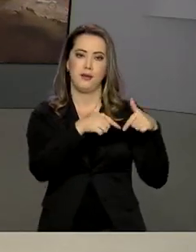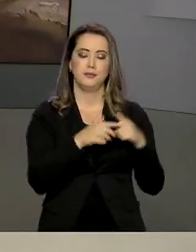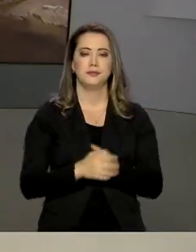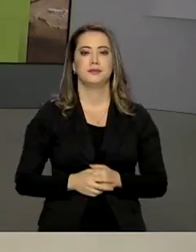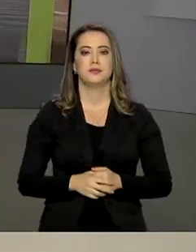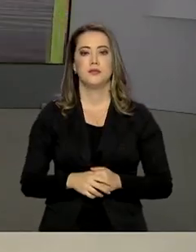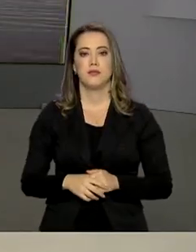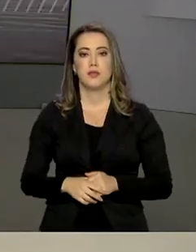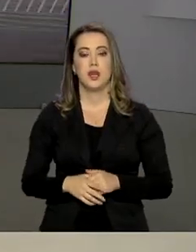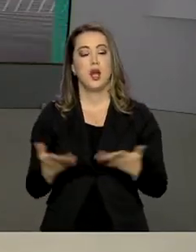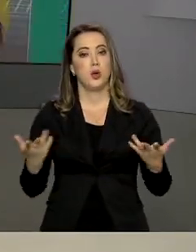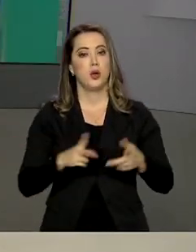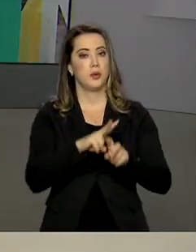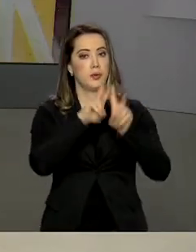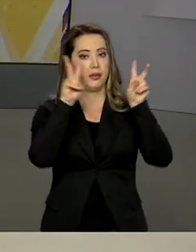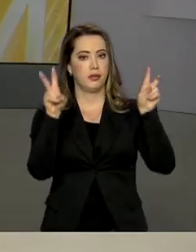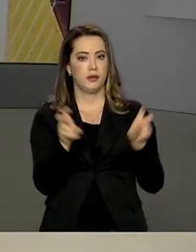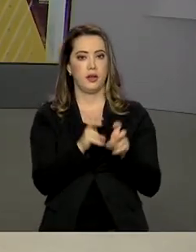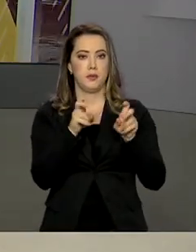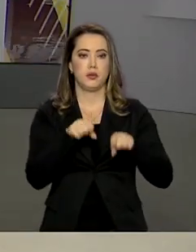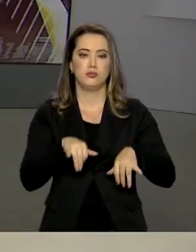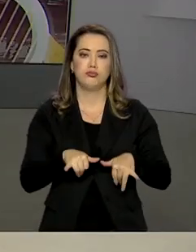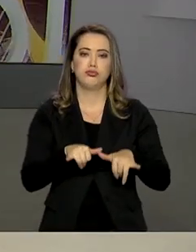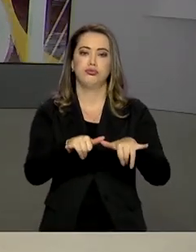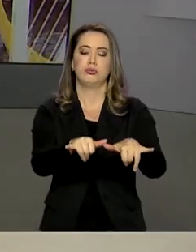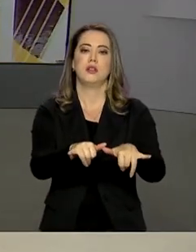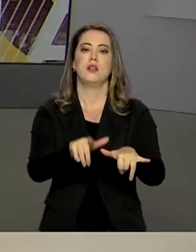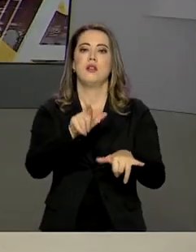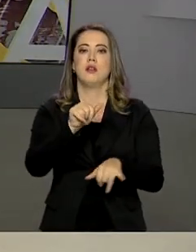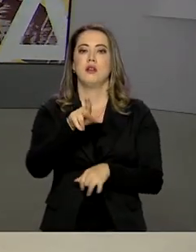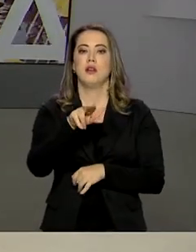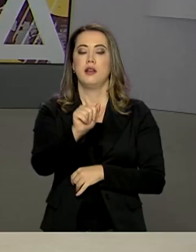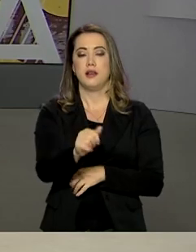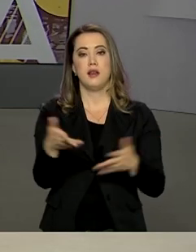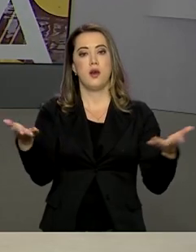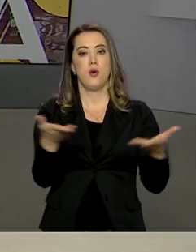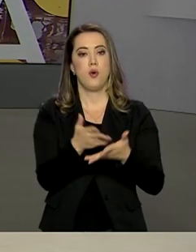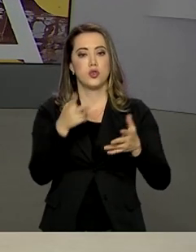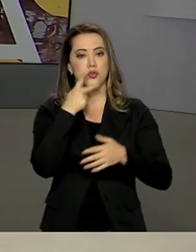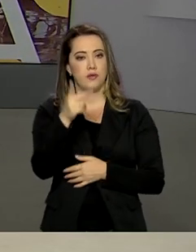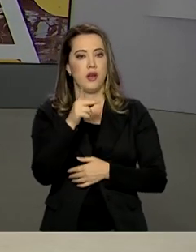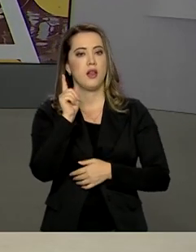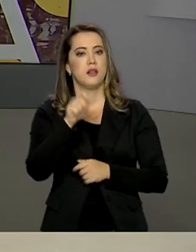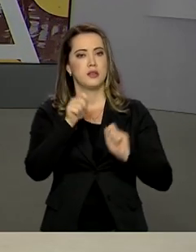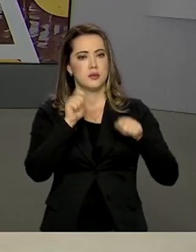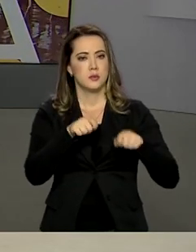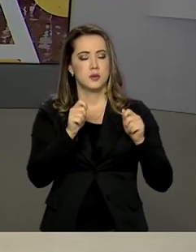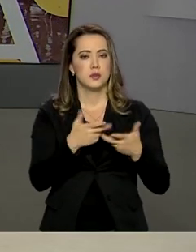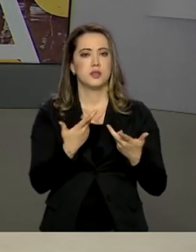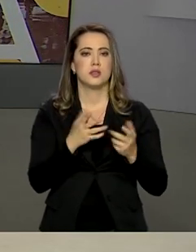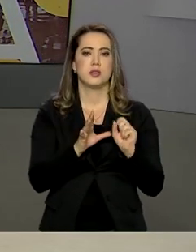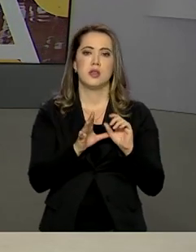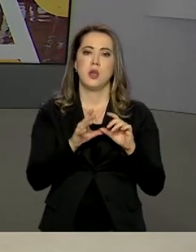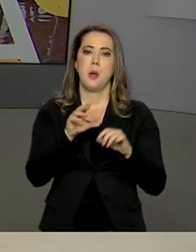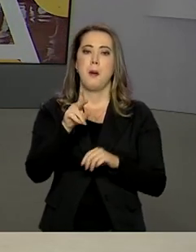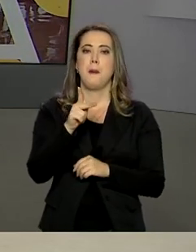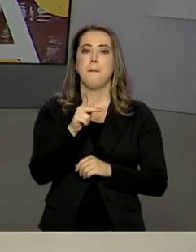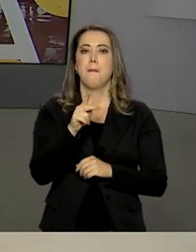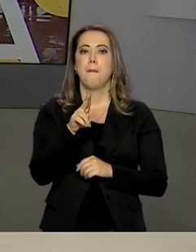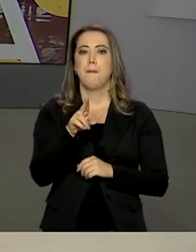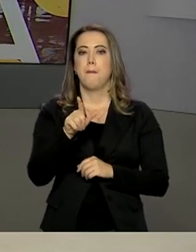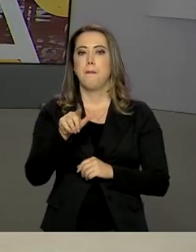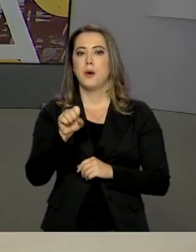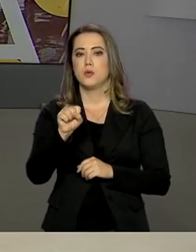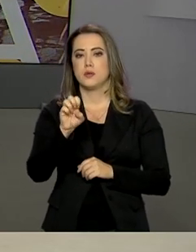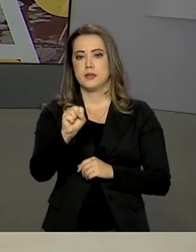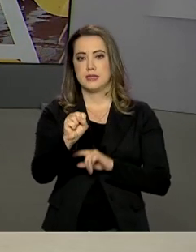Agora vamos às dicas do quadro Carrinho de Compras. Lilia Reis fala hoje dos benefícios das pulses, como o grão de bico e a lentilha, que